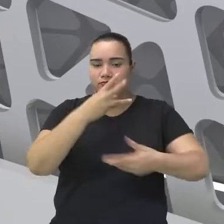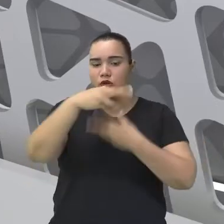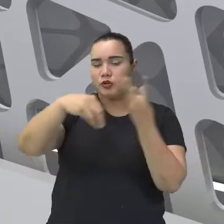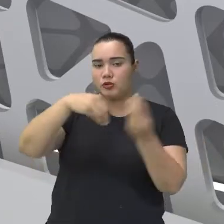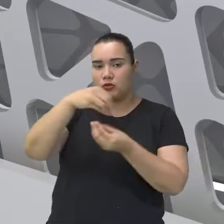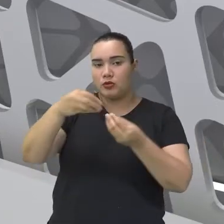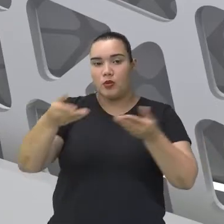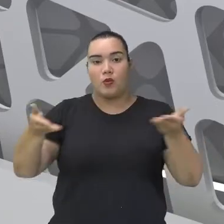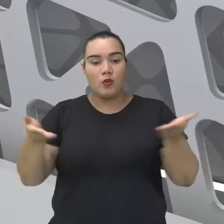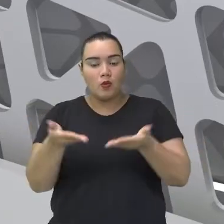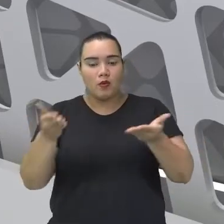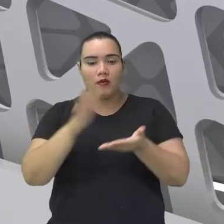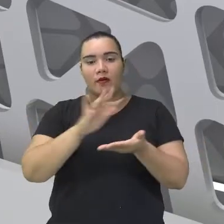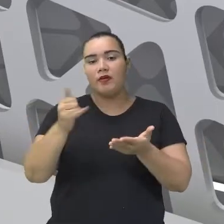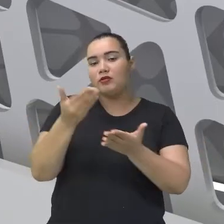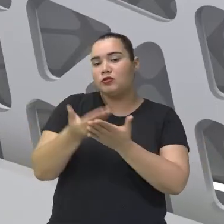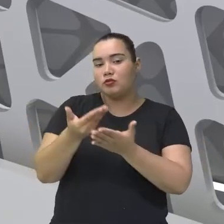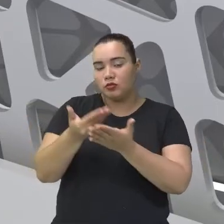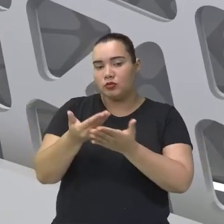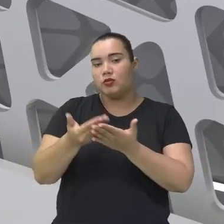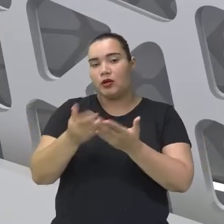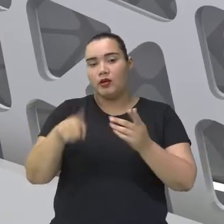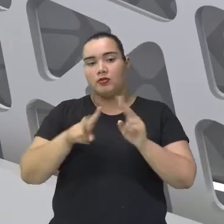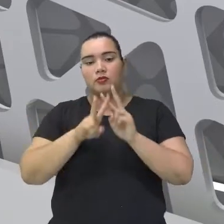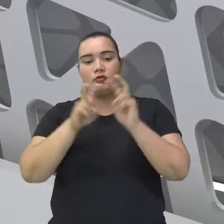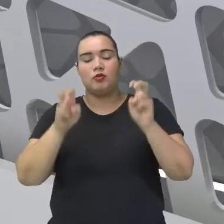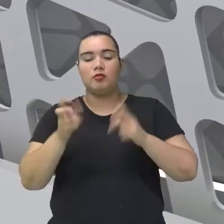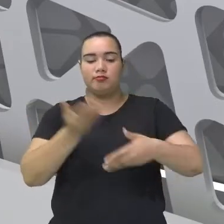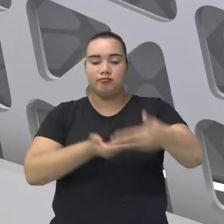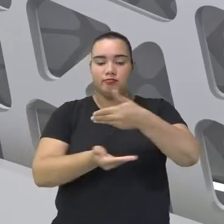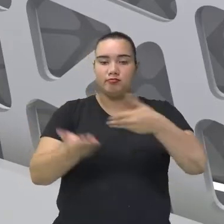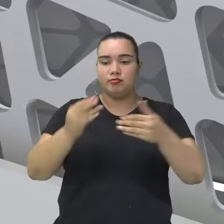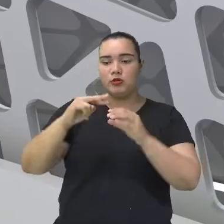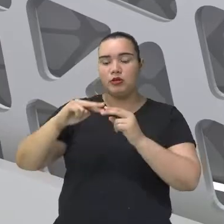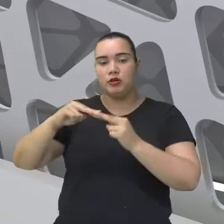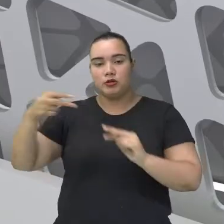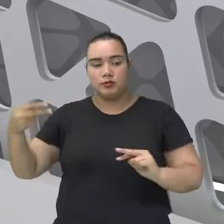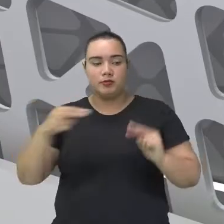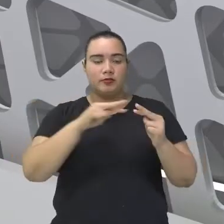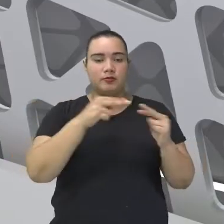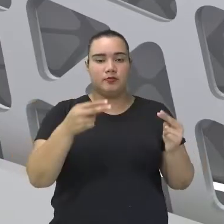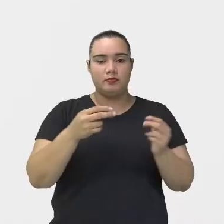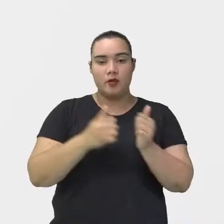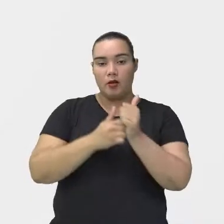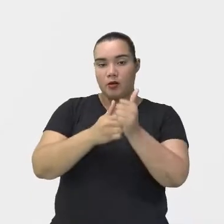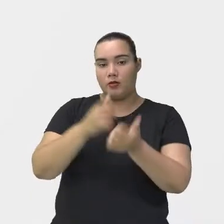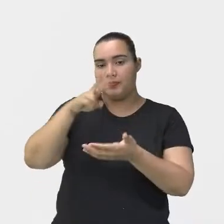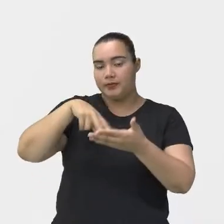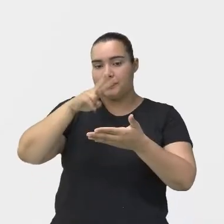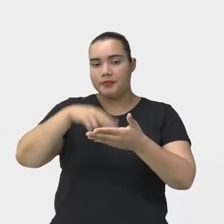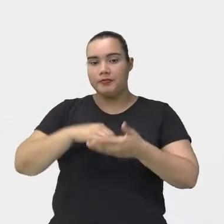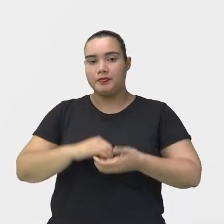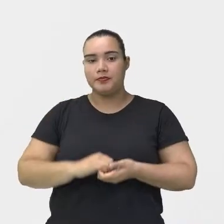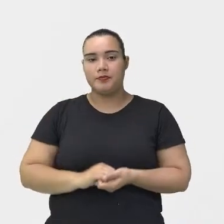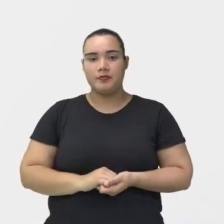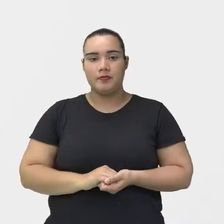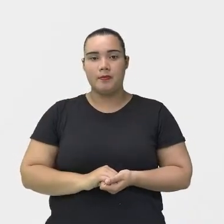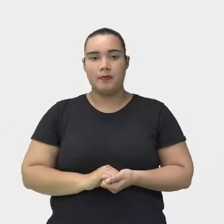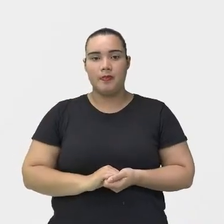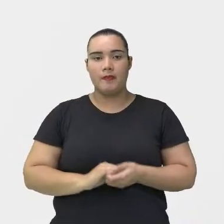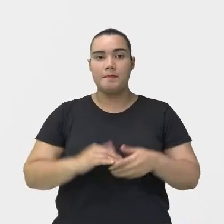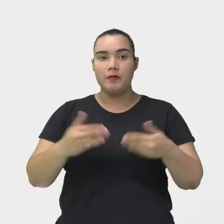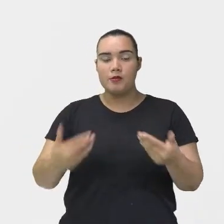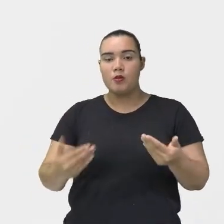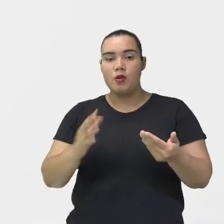o que nós vamos saber hoje sobre interação gênica. Acompanhem comigo a leitura.